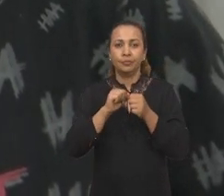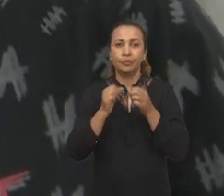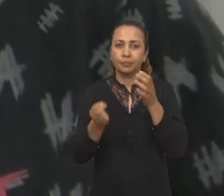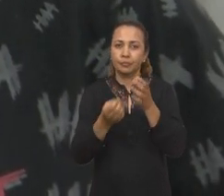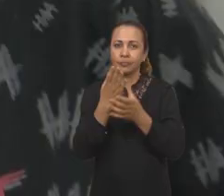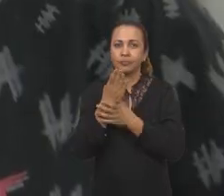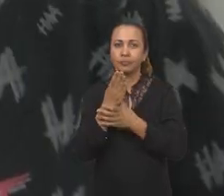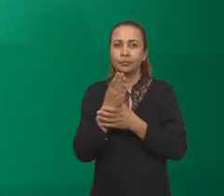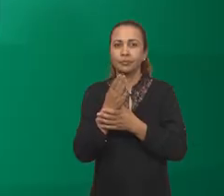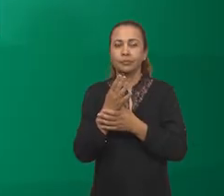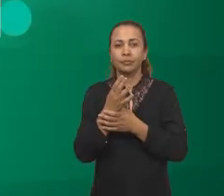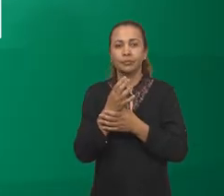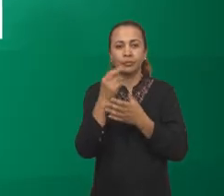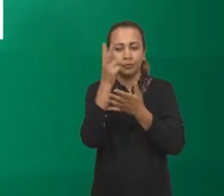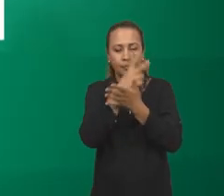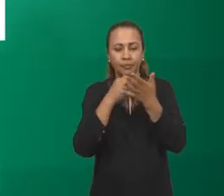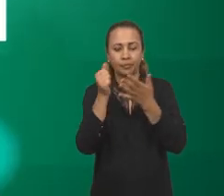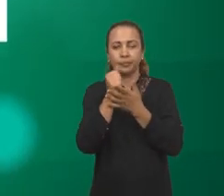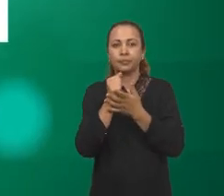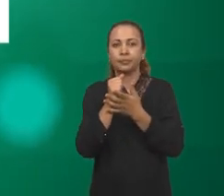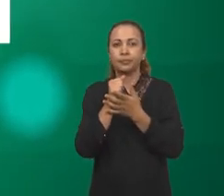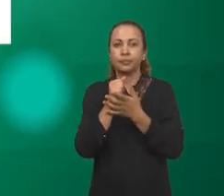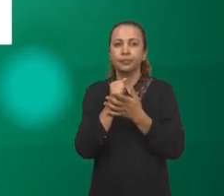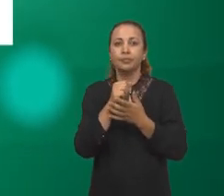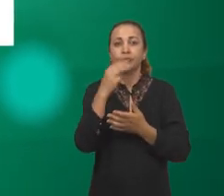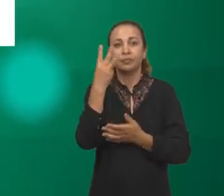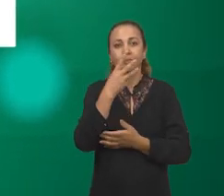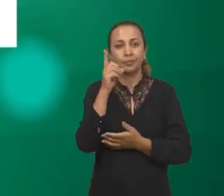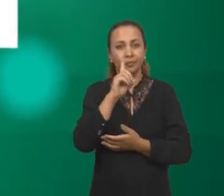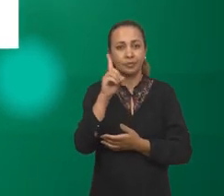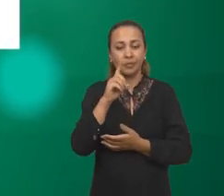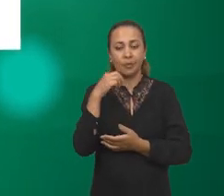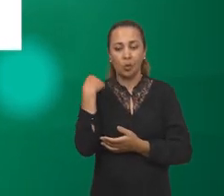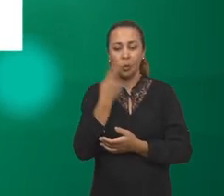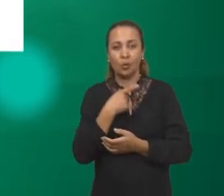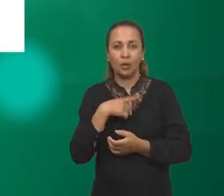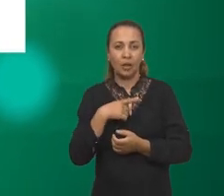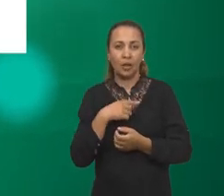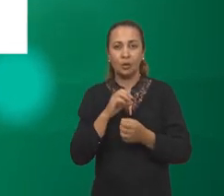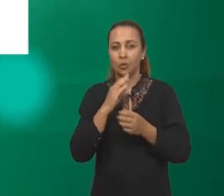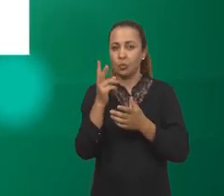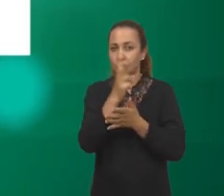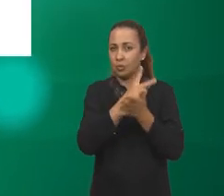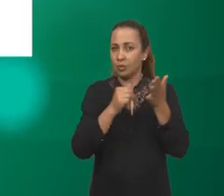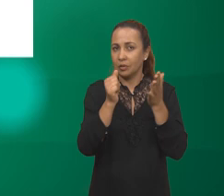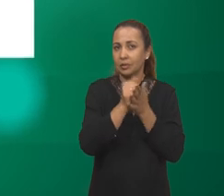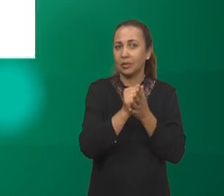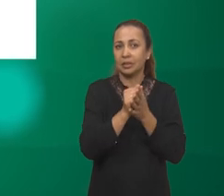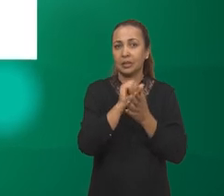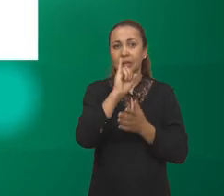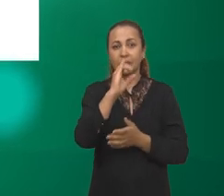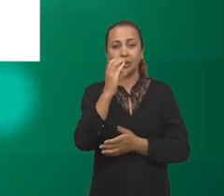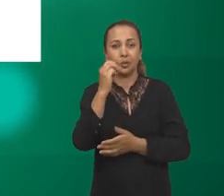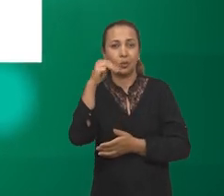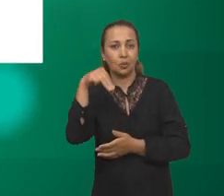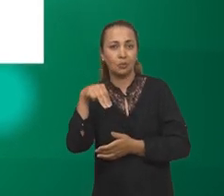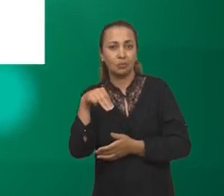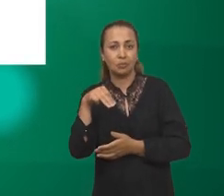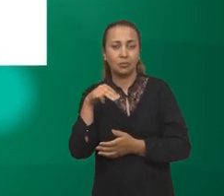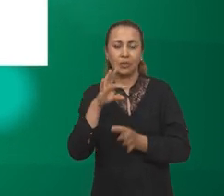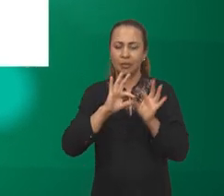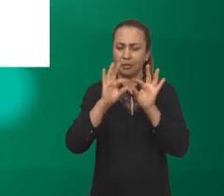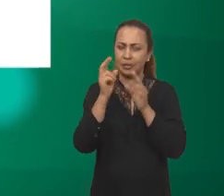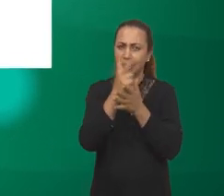feita a criação da malha as malhas são modelos 3D que nós obtemos através das imagens de imagem de com que o